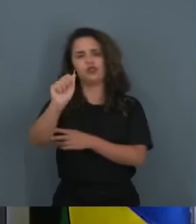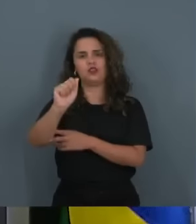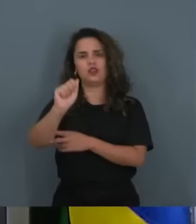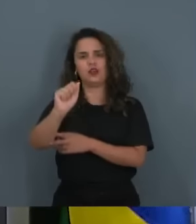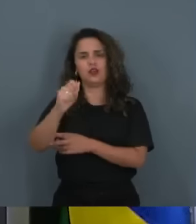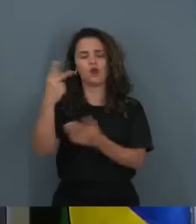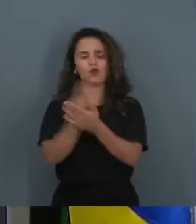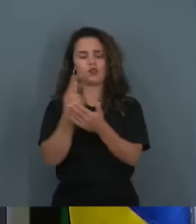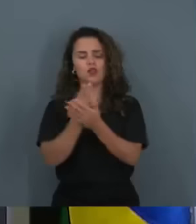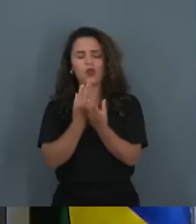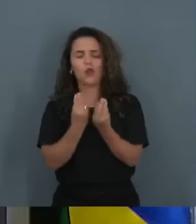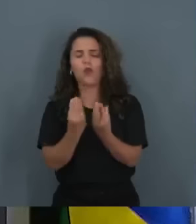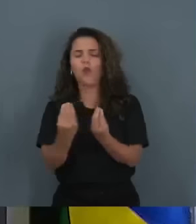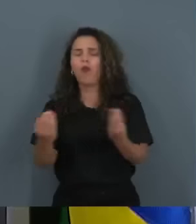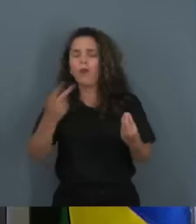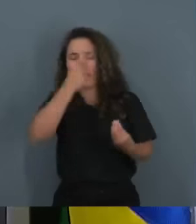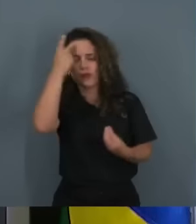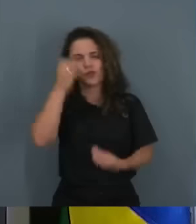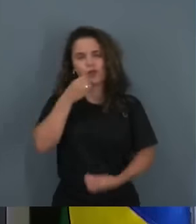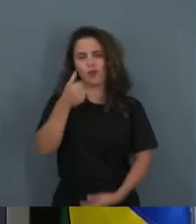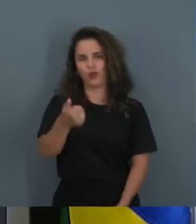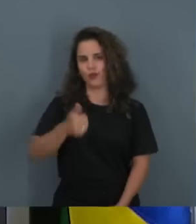bem.